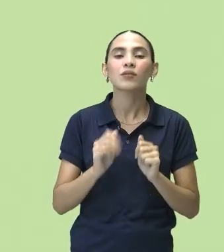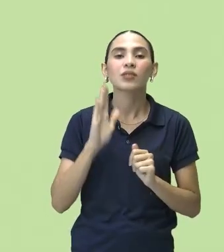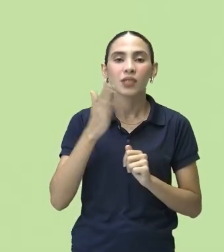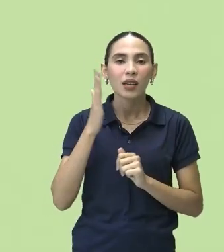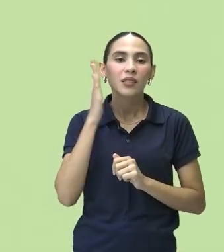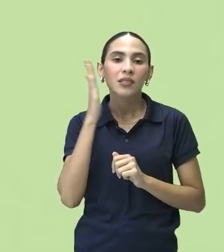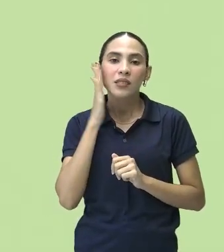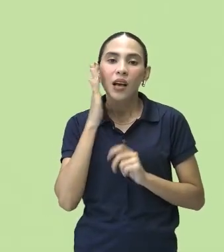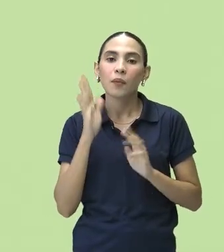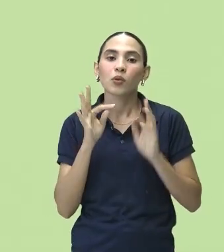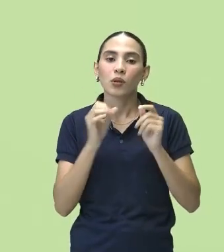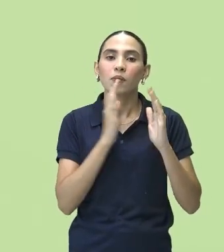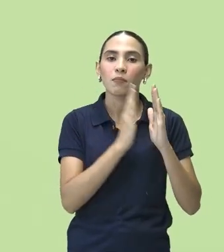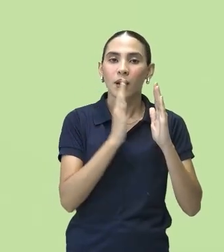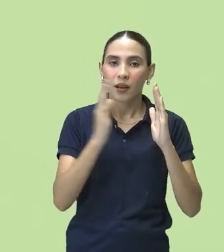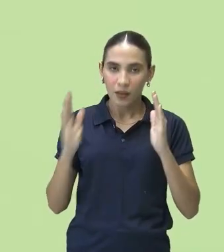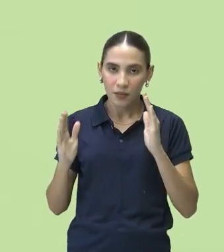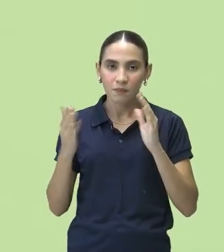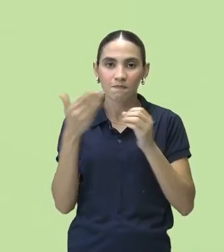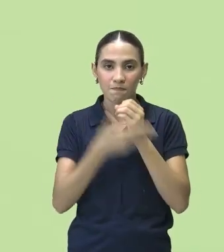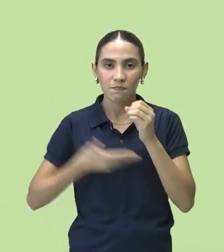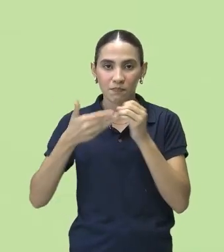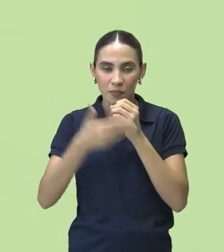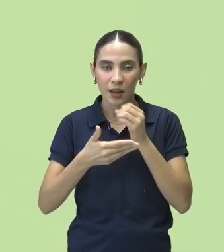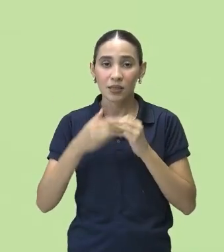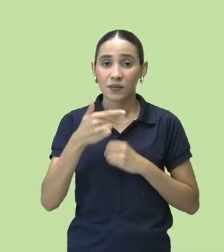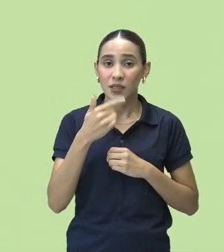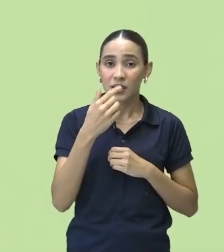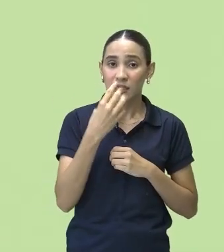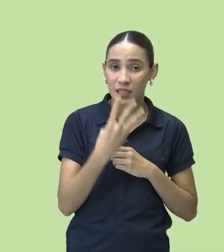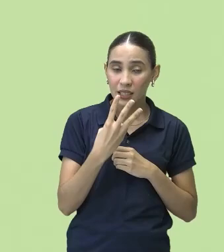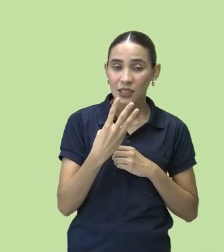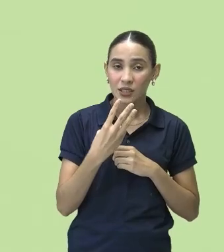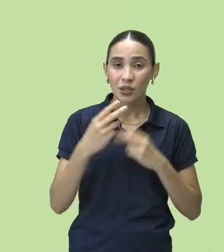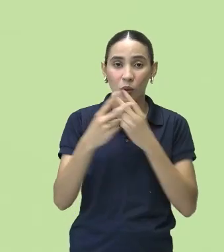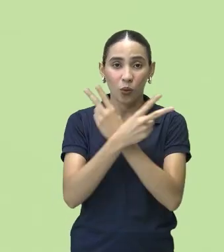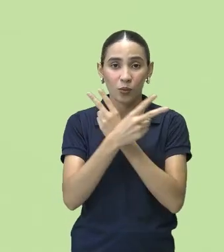já sabe exatamente a sequência dos pares de bases nos 23 pares de